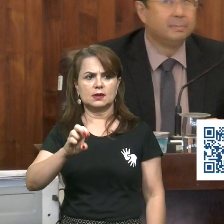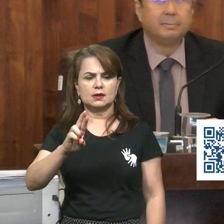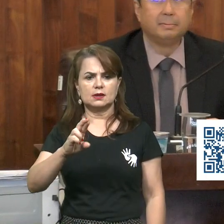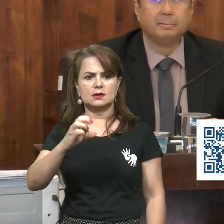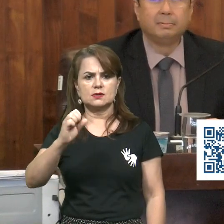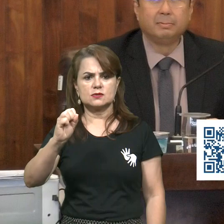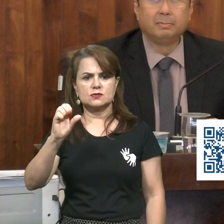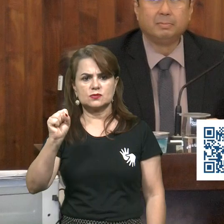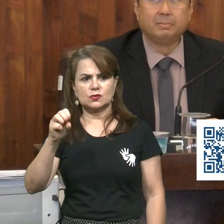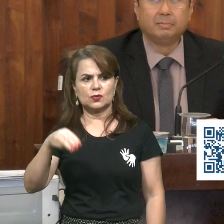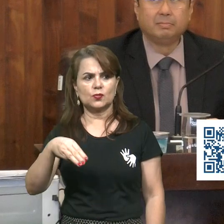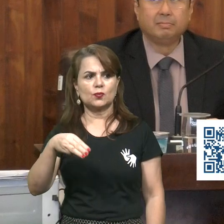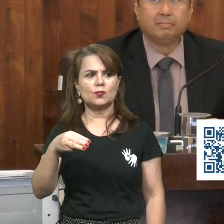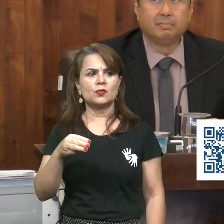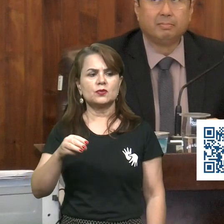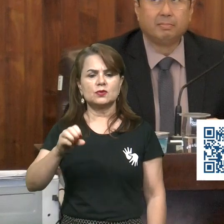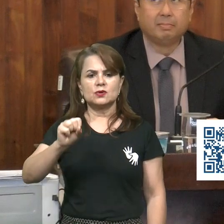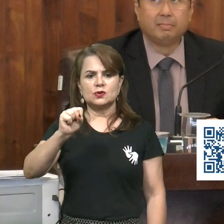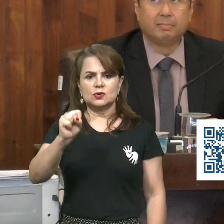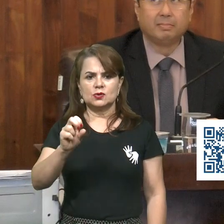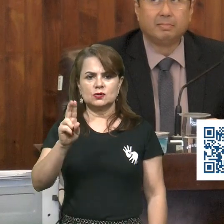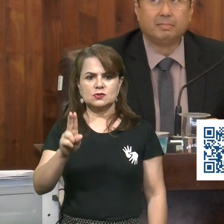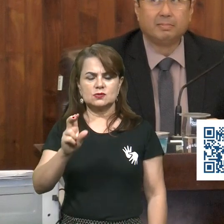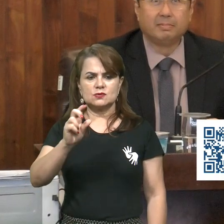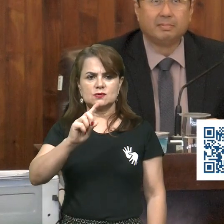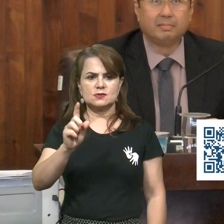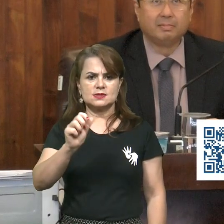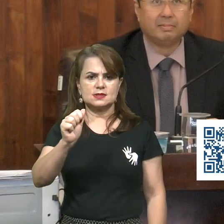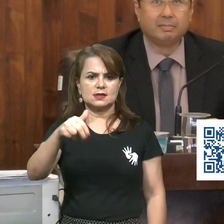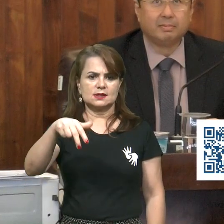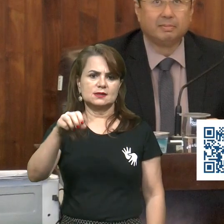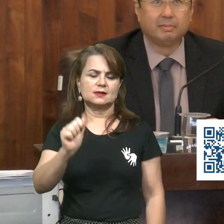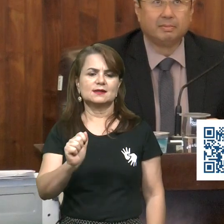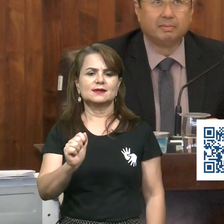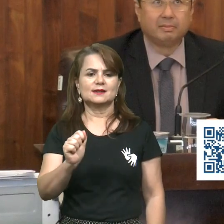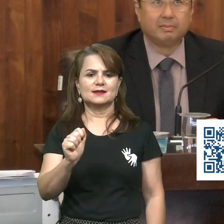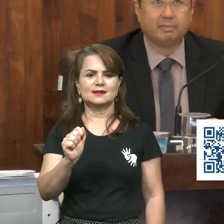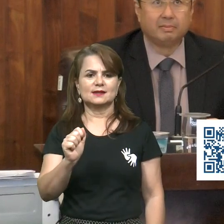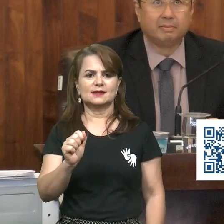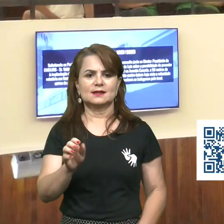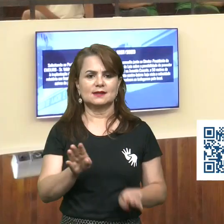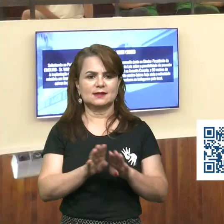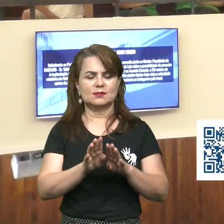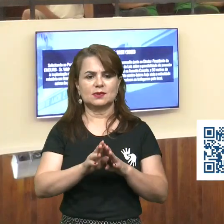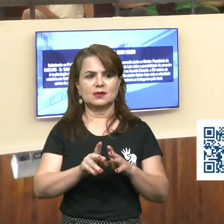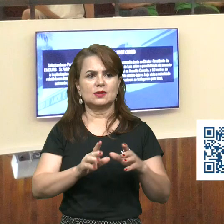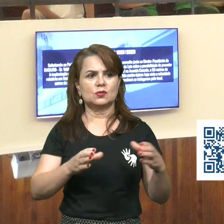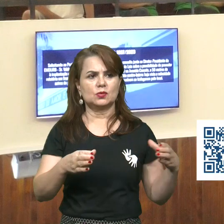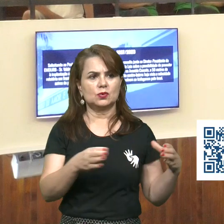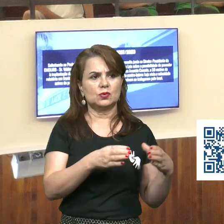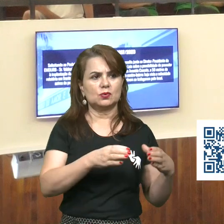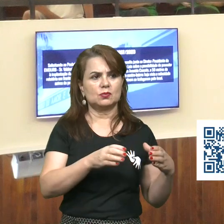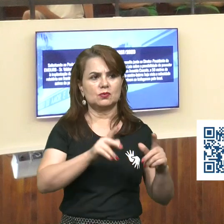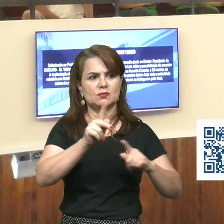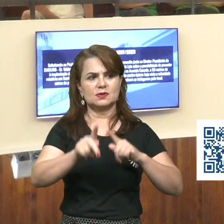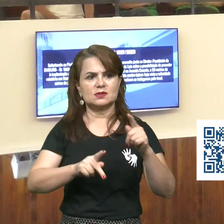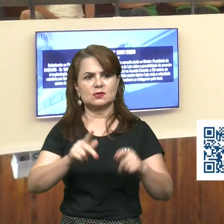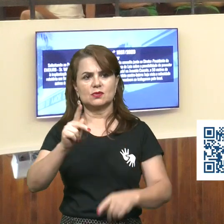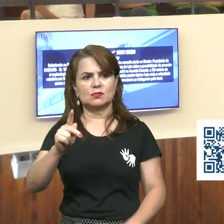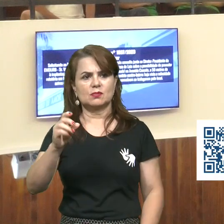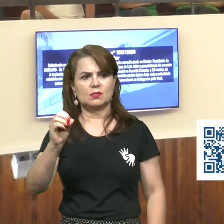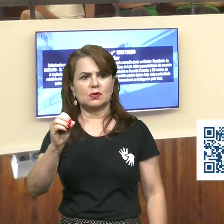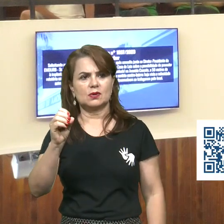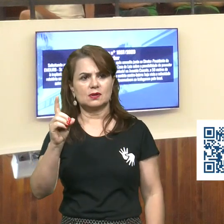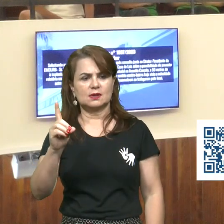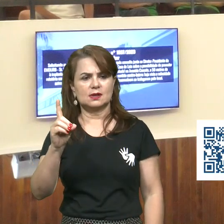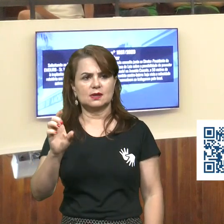Suzana? Está escondida. E também do pessoal do Pode Mais, aqui na pessoa da Viviane. Cumprimentamos aqui todos